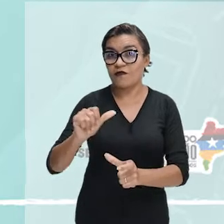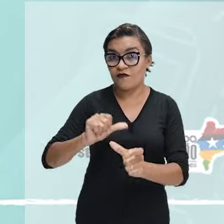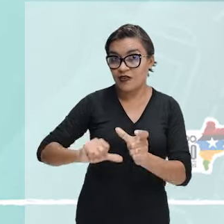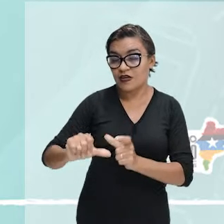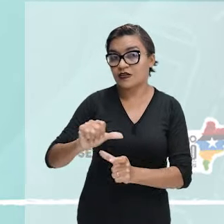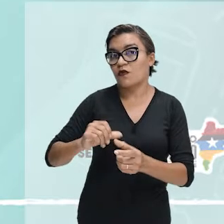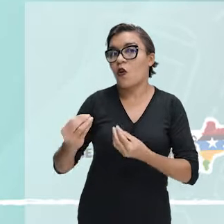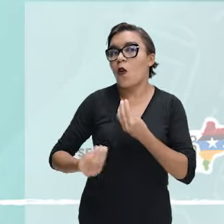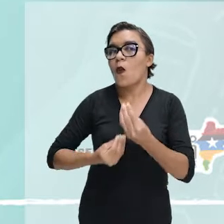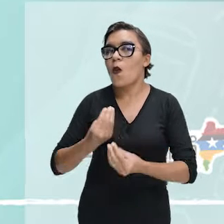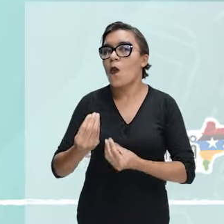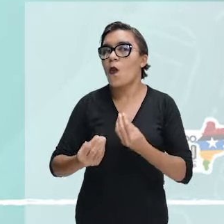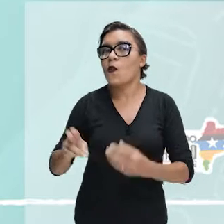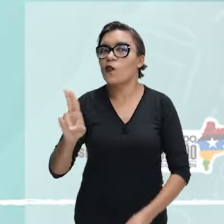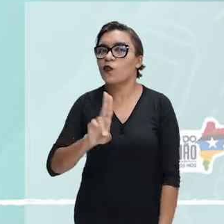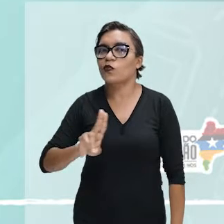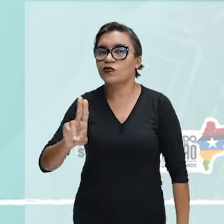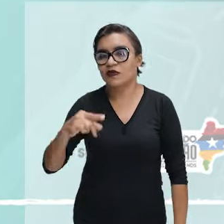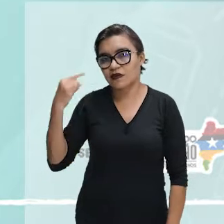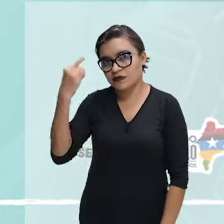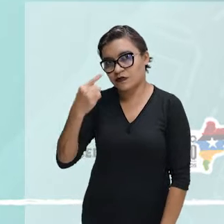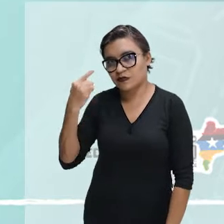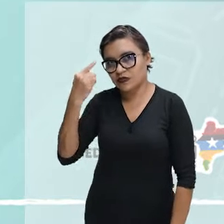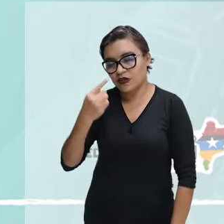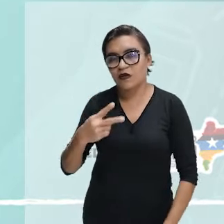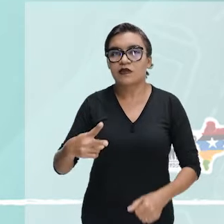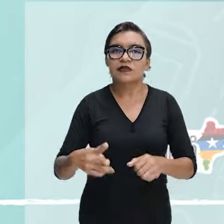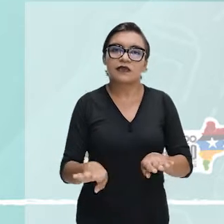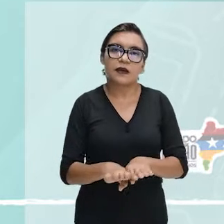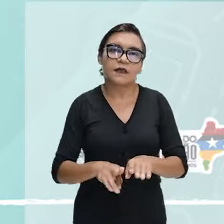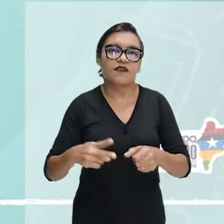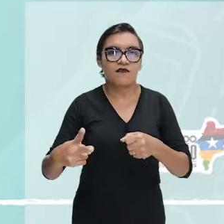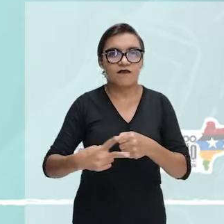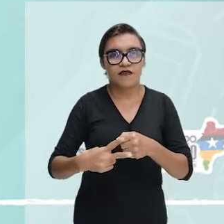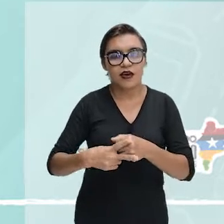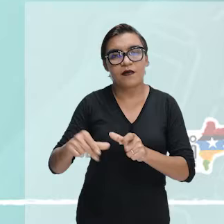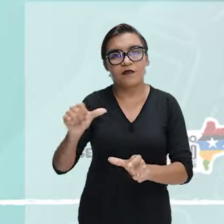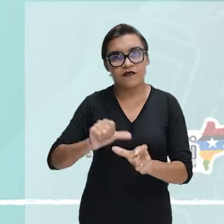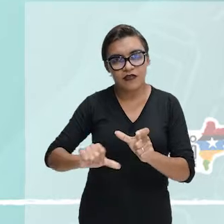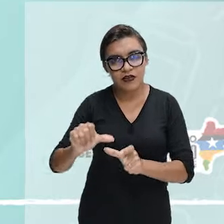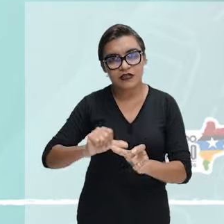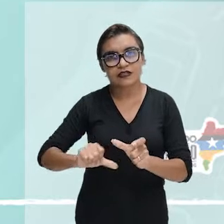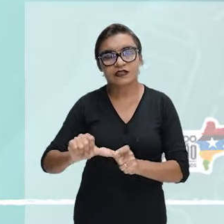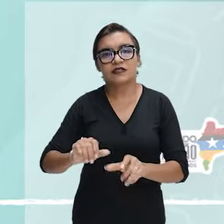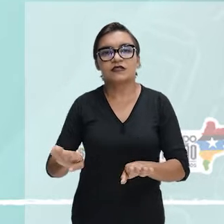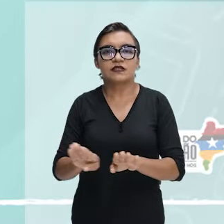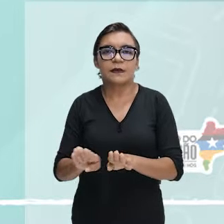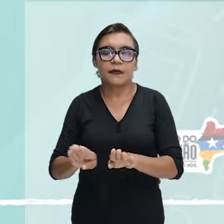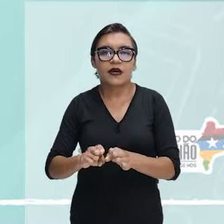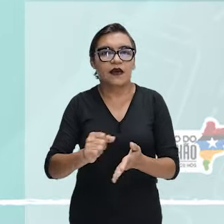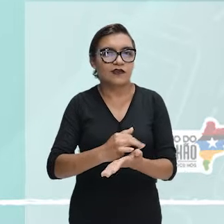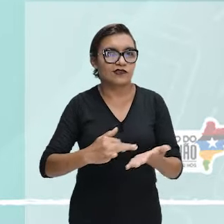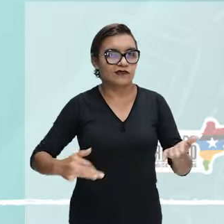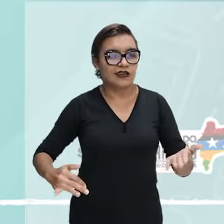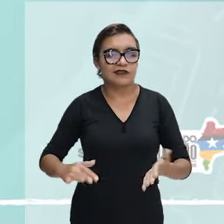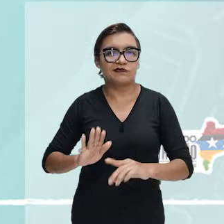espanhol. Colocação pronominal dos verbos pronominales e reflexivos e